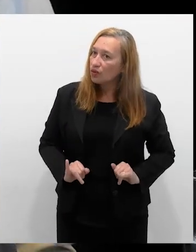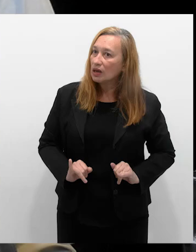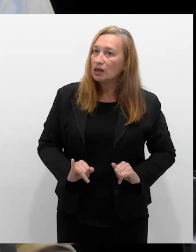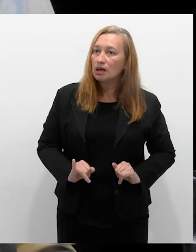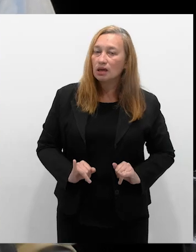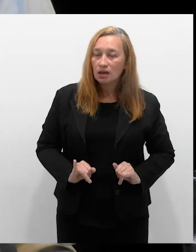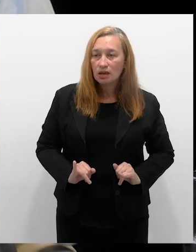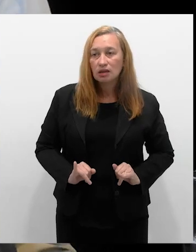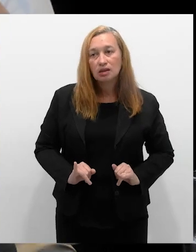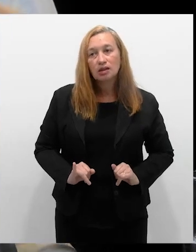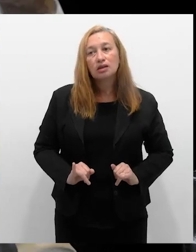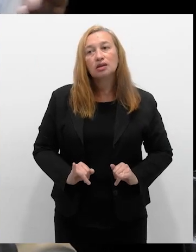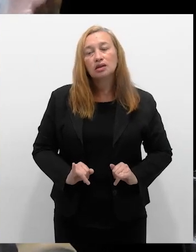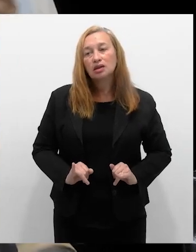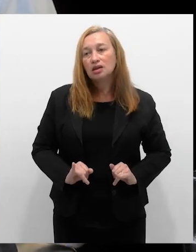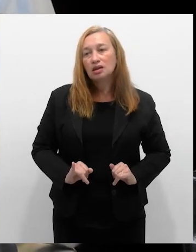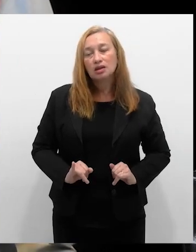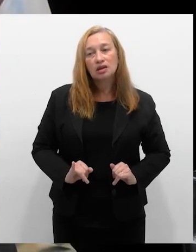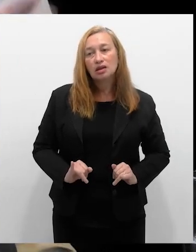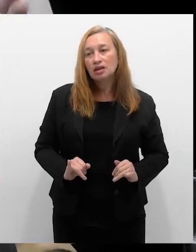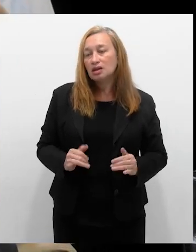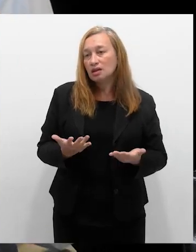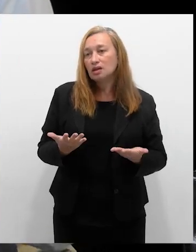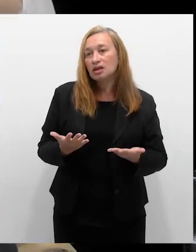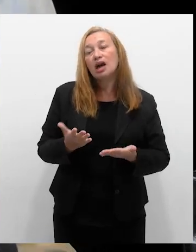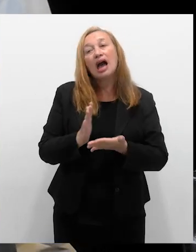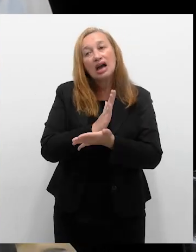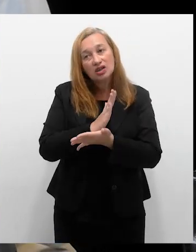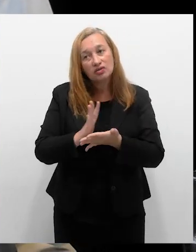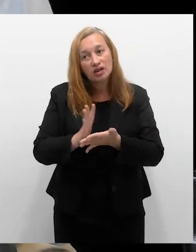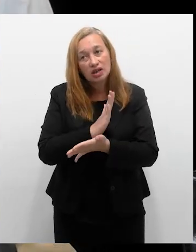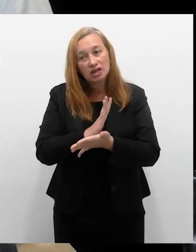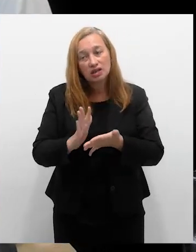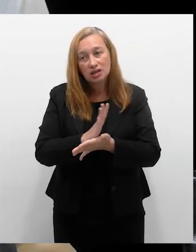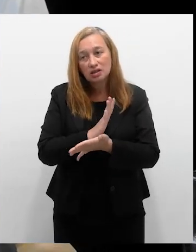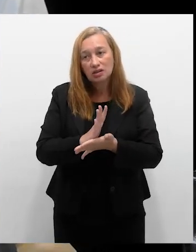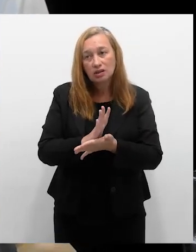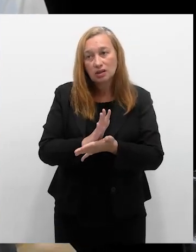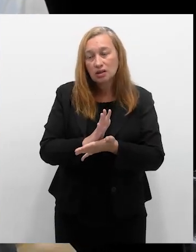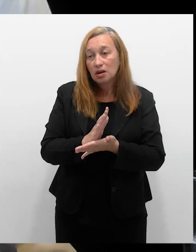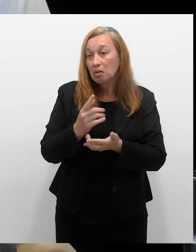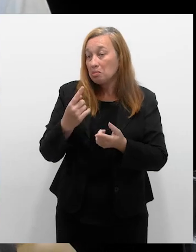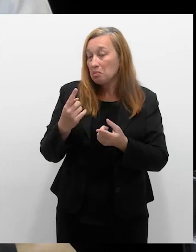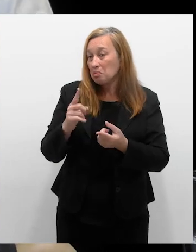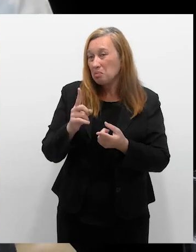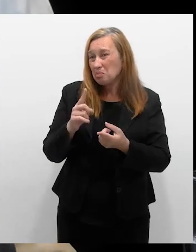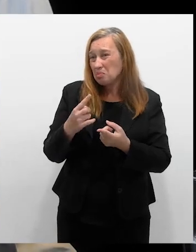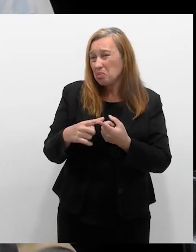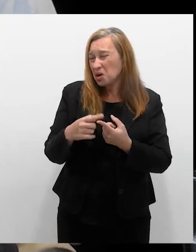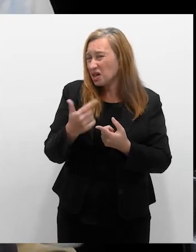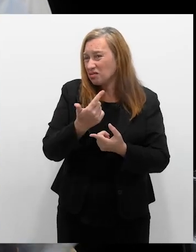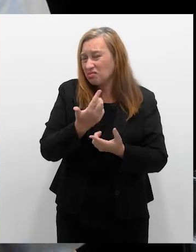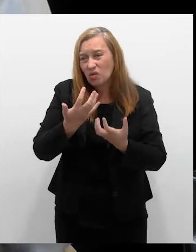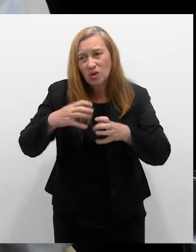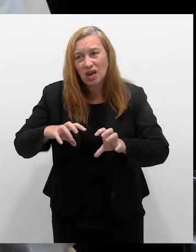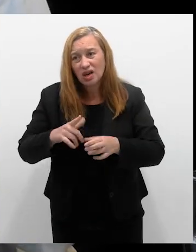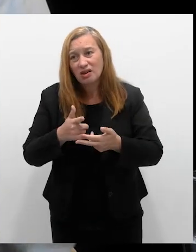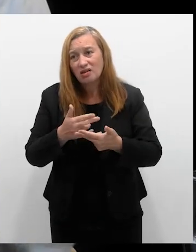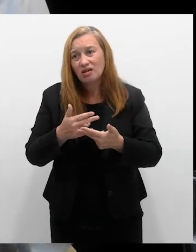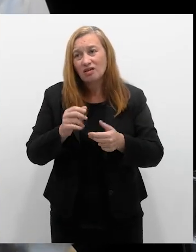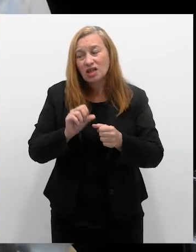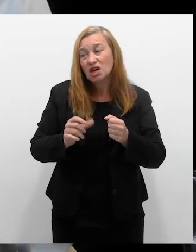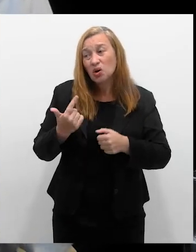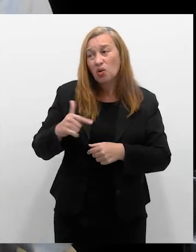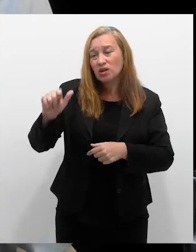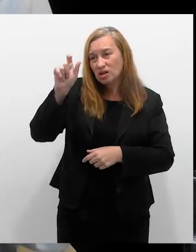forma muito intensa e acabar de forma inadvertida e muitas vezes não intencional, fazer com que muitas pessoas